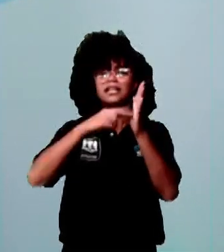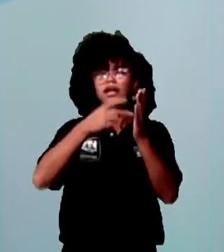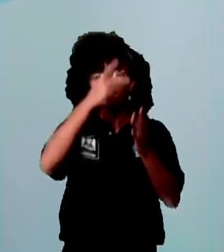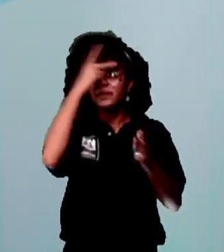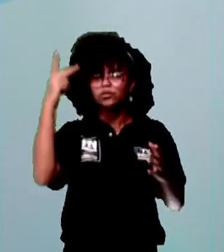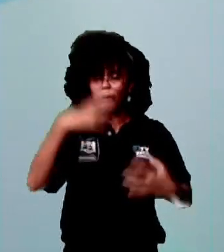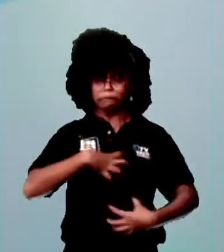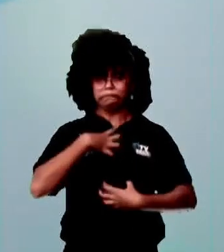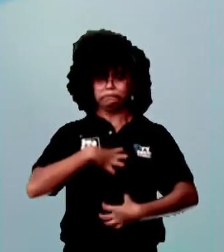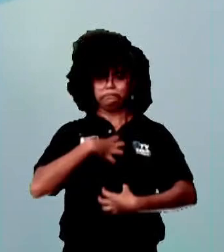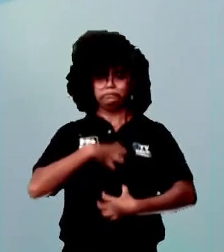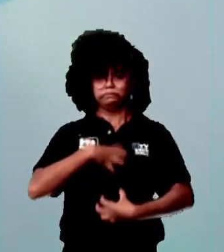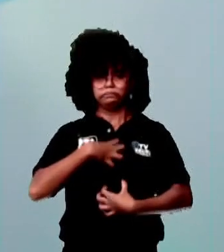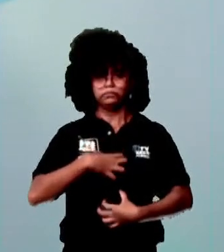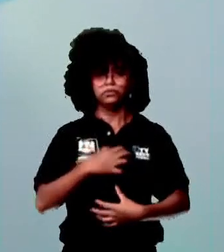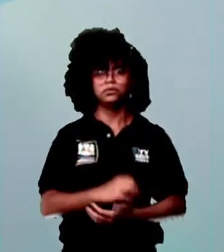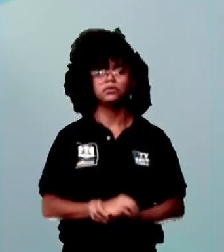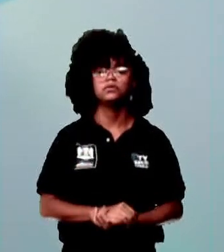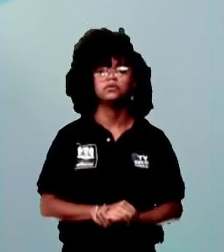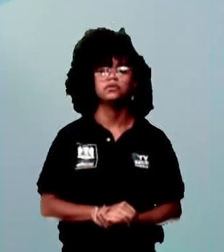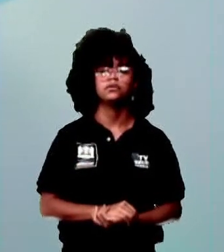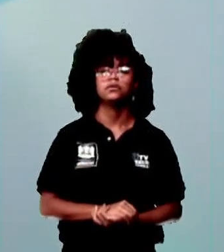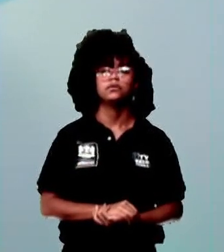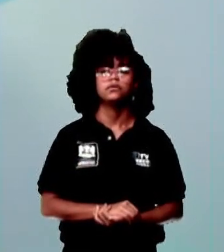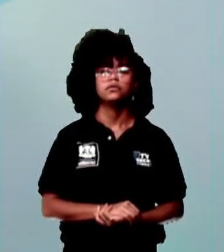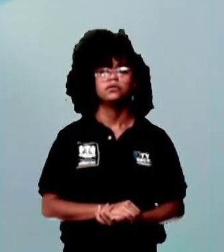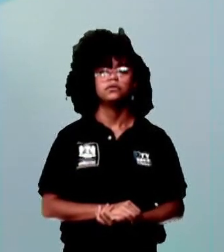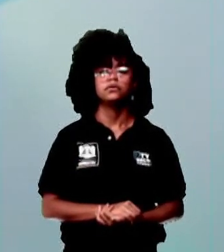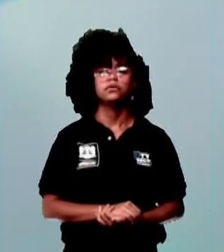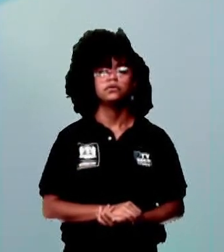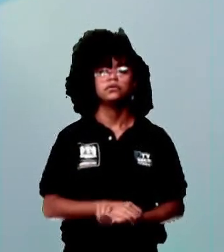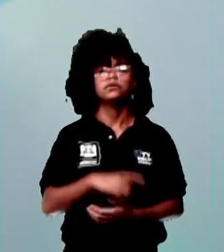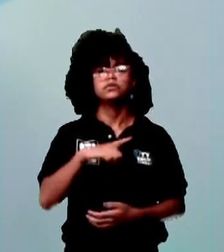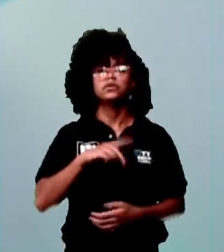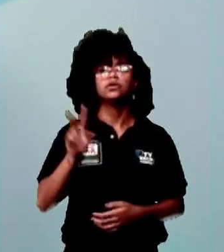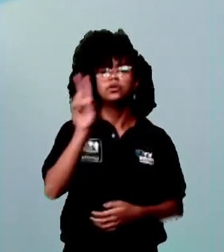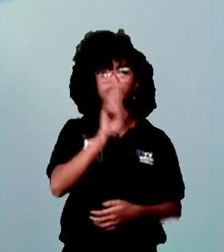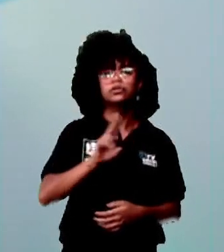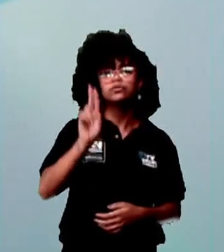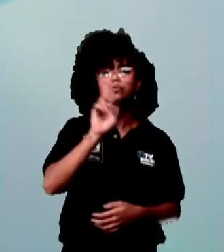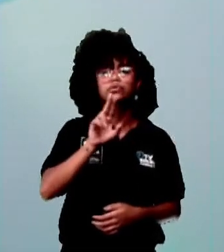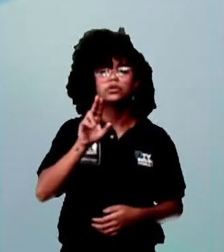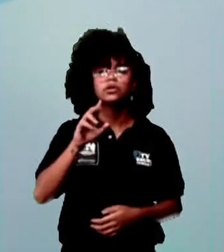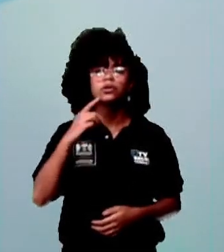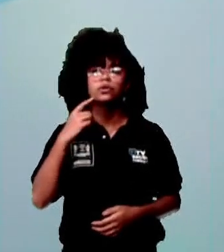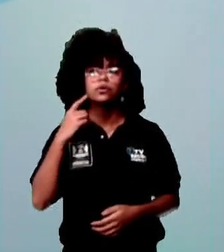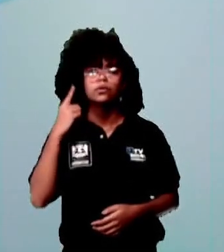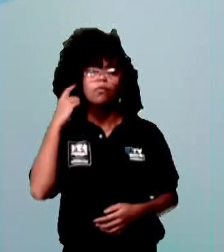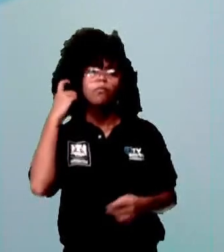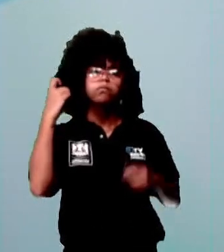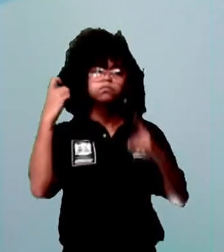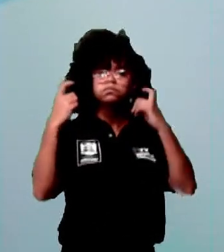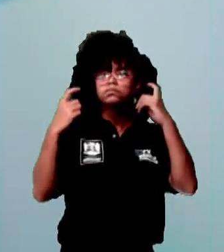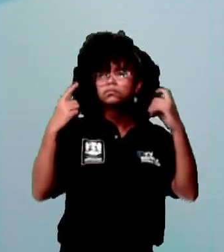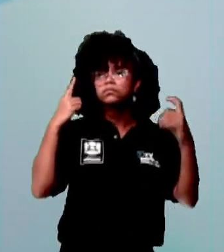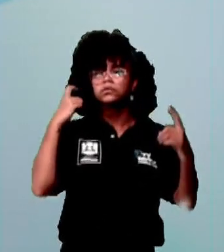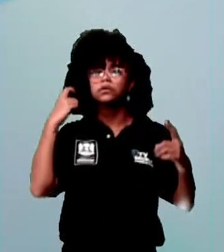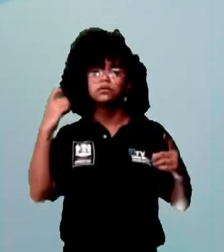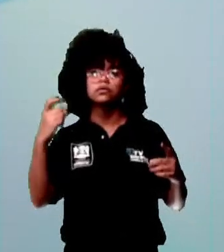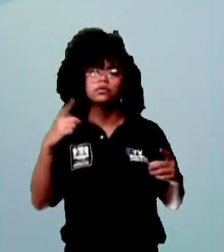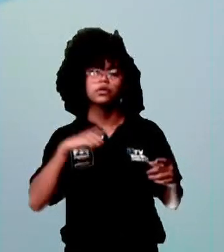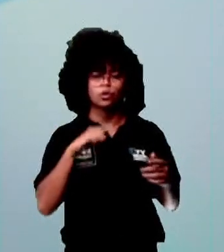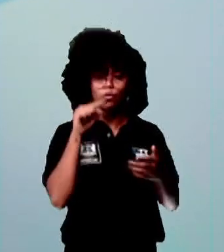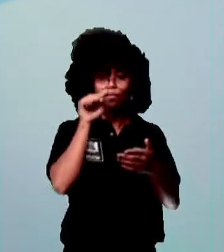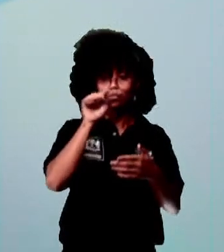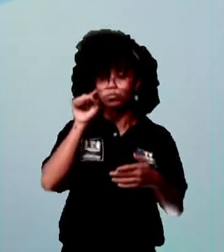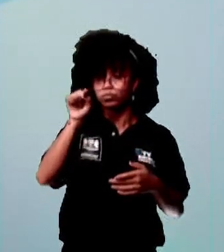com raiva. Nós temos uso de onomatopeias, que são figuras de linguagem, pontuações